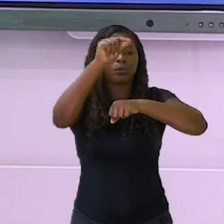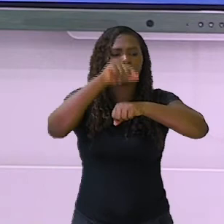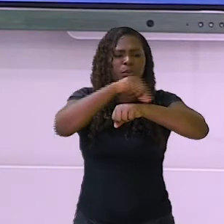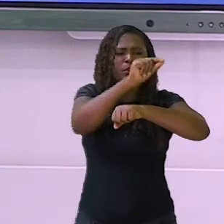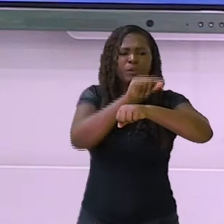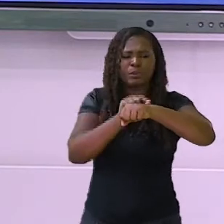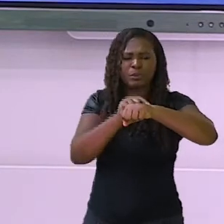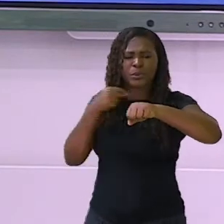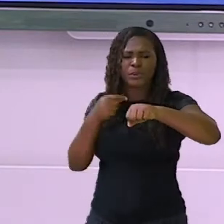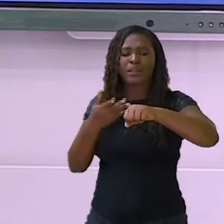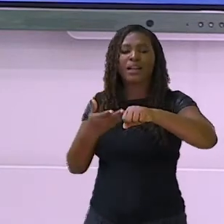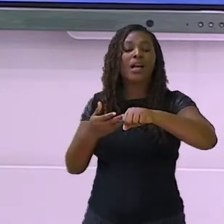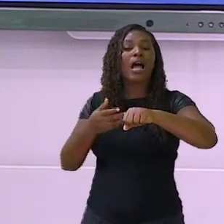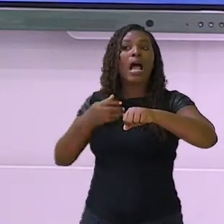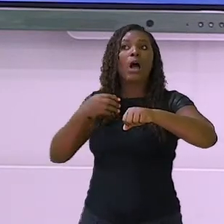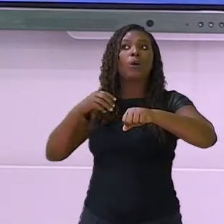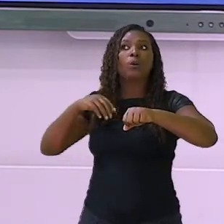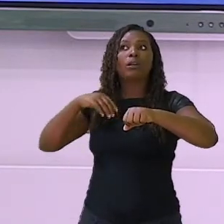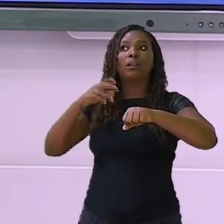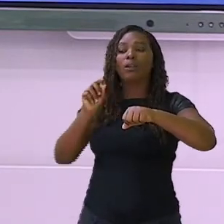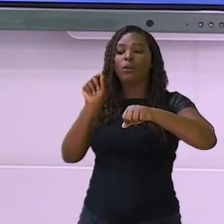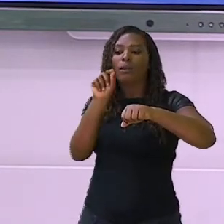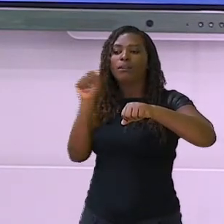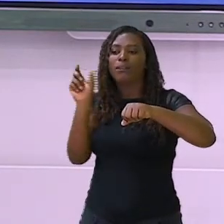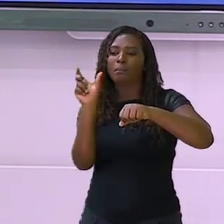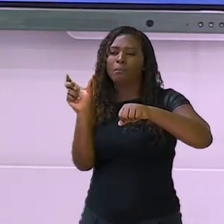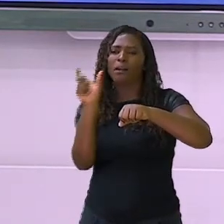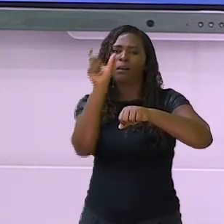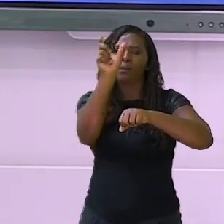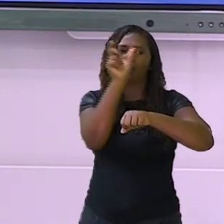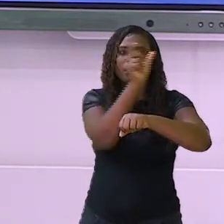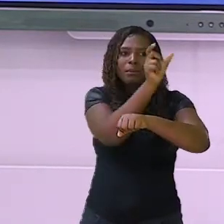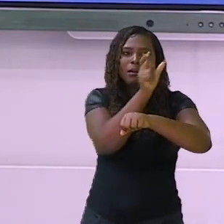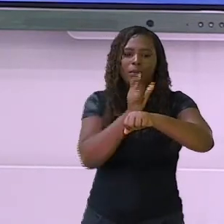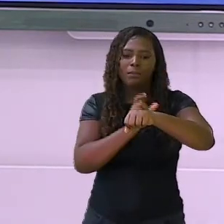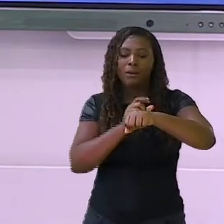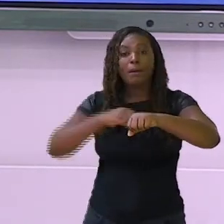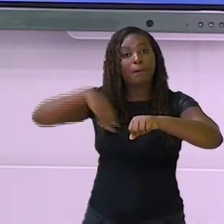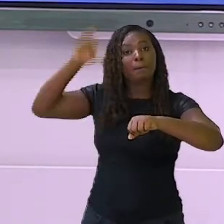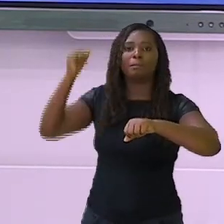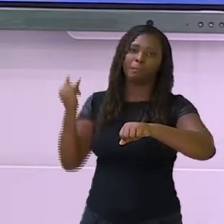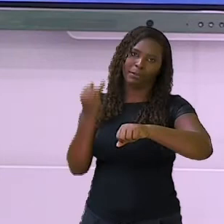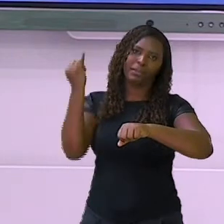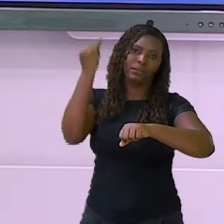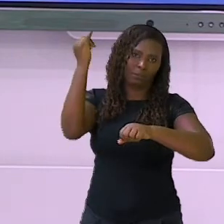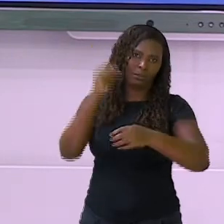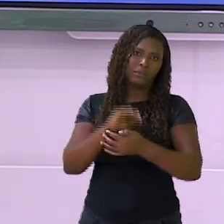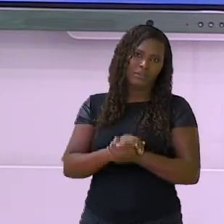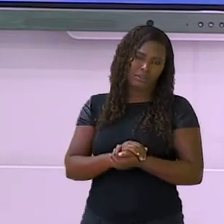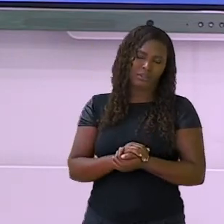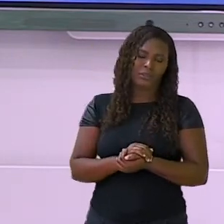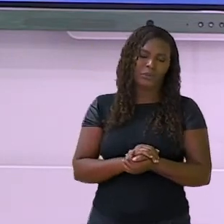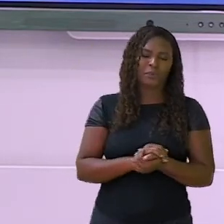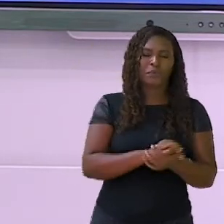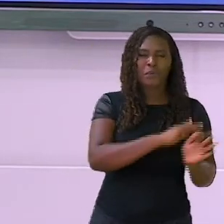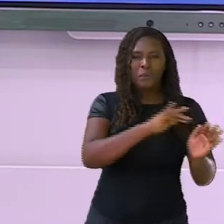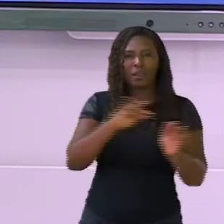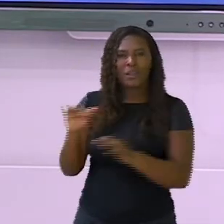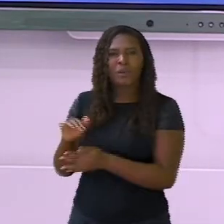né? Você vai estudar sobre um tema específico. A professora hoje falou na sua aula lá